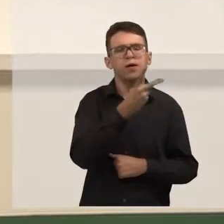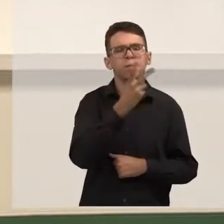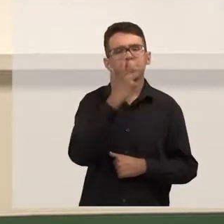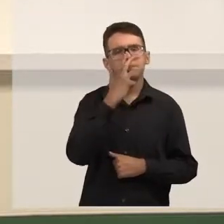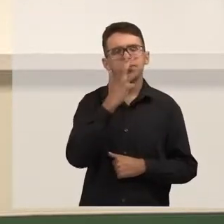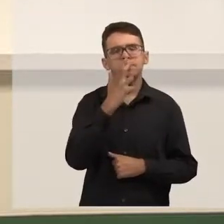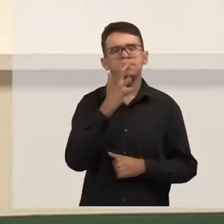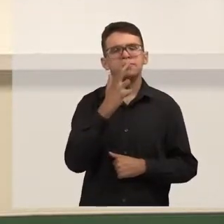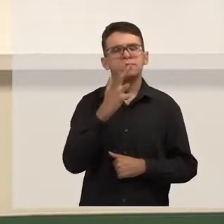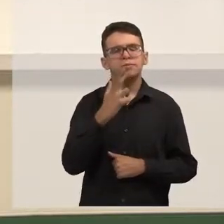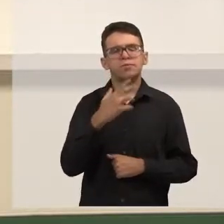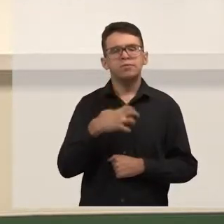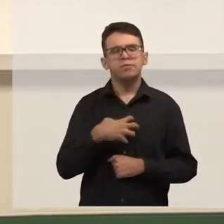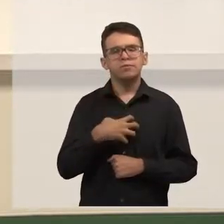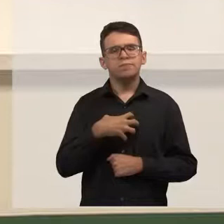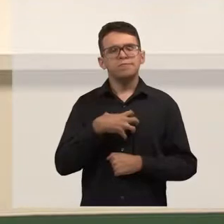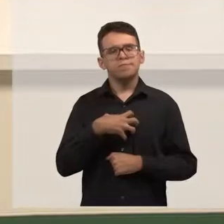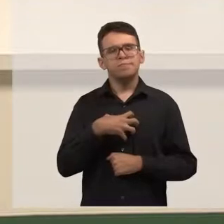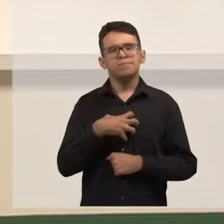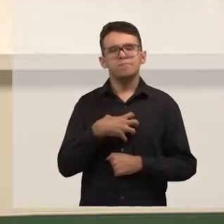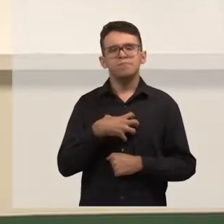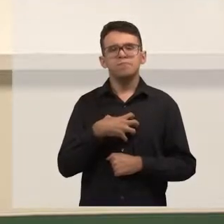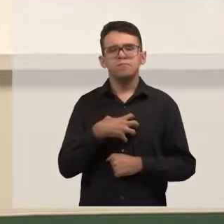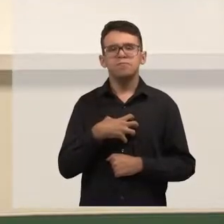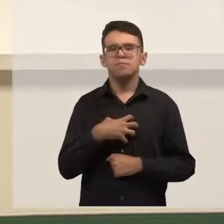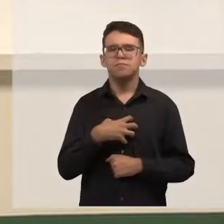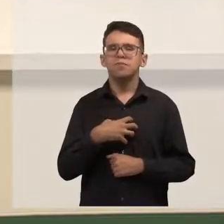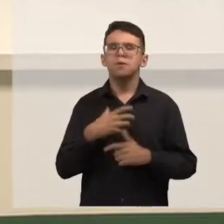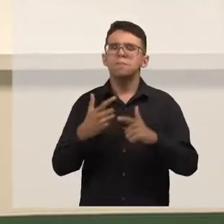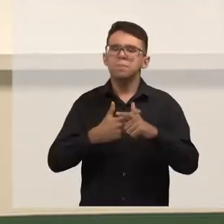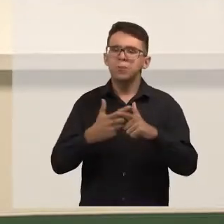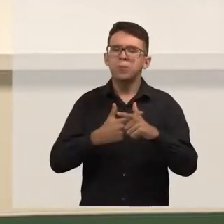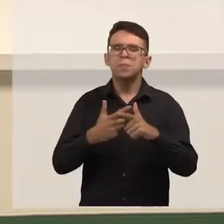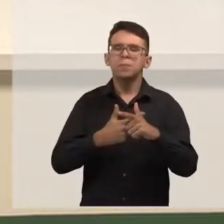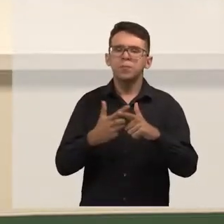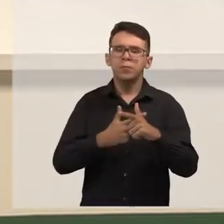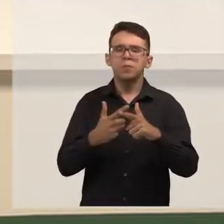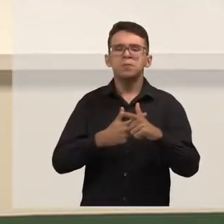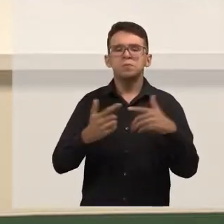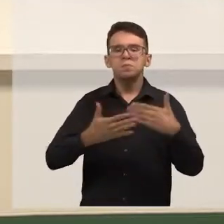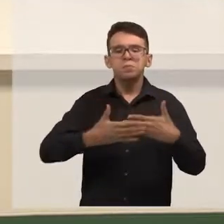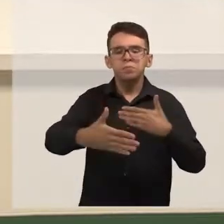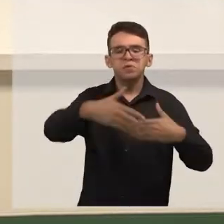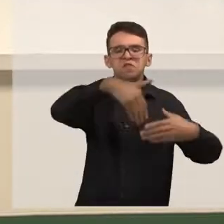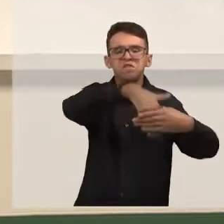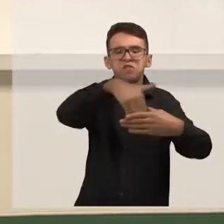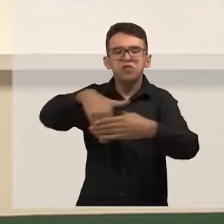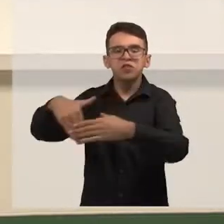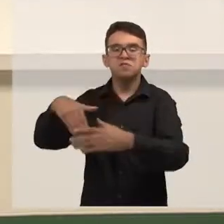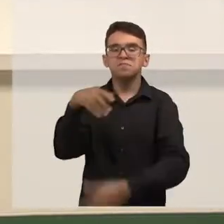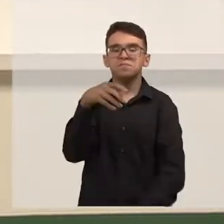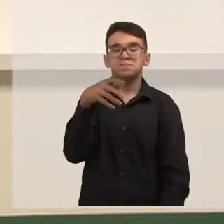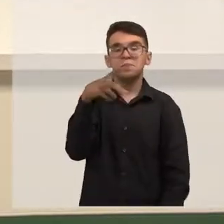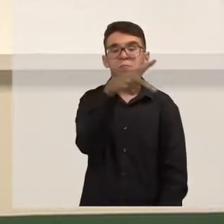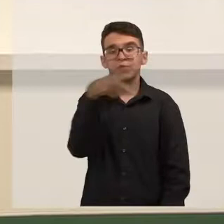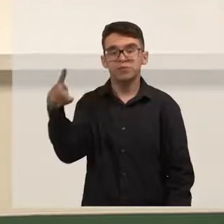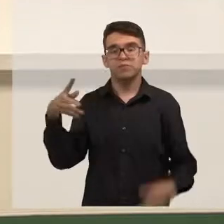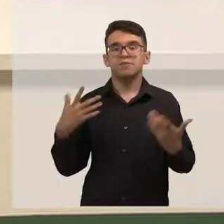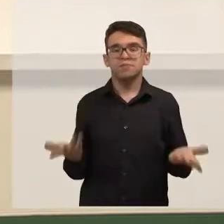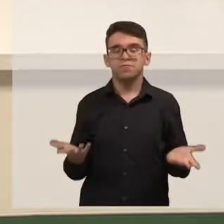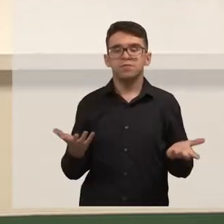vão trazer, estão trazendo e vão trazer muito mais tensão ainda, Luiz, para as eleições presidenciais, né? Porque